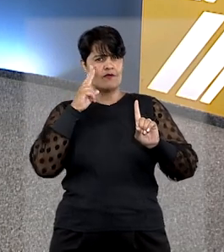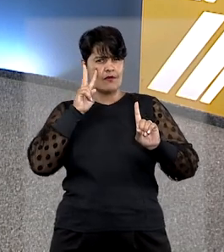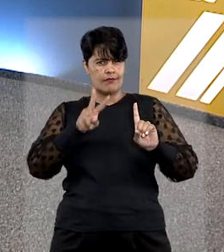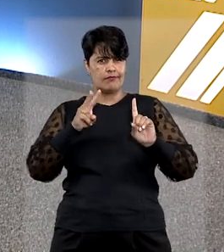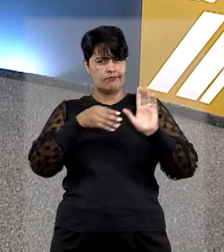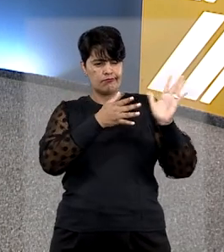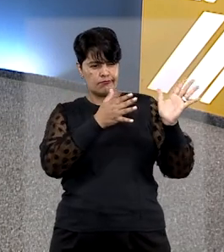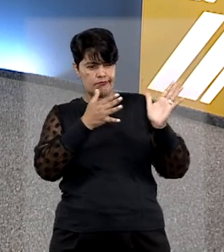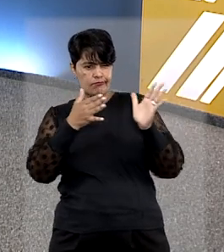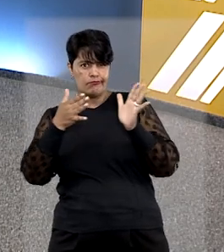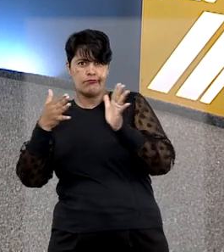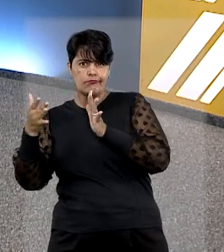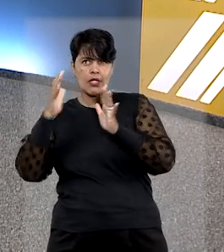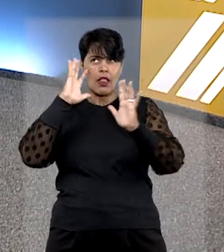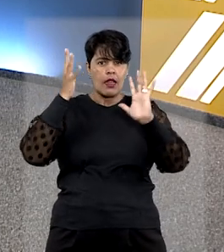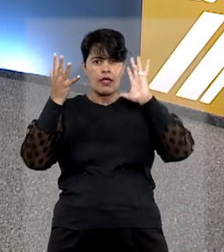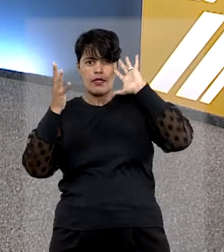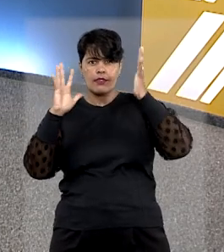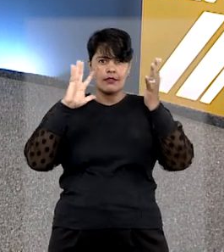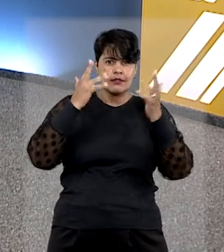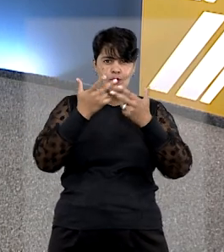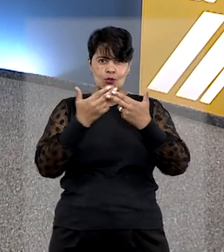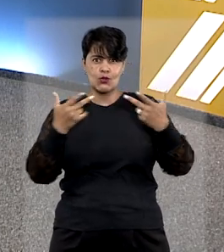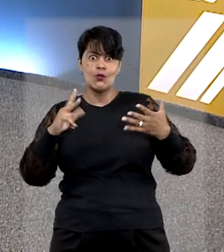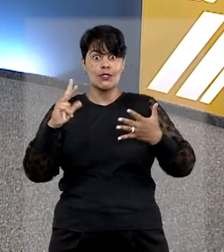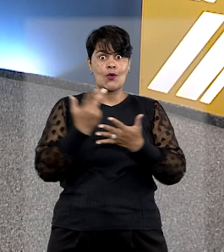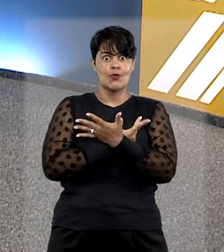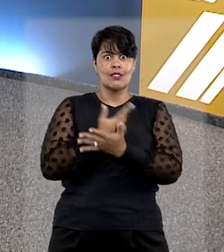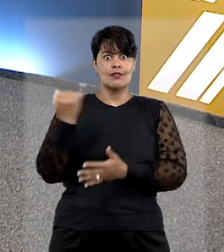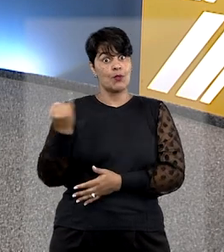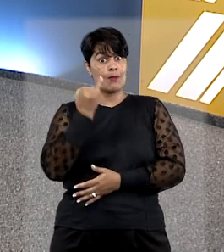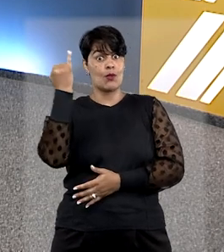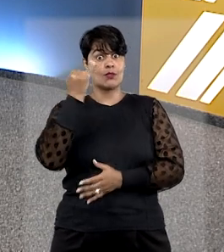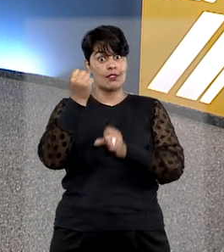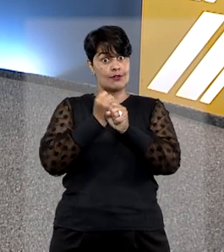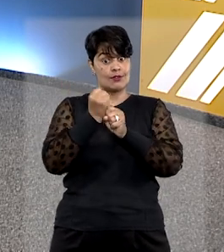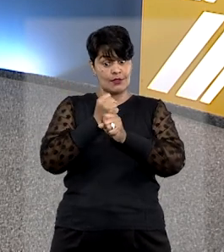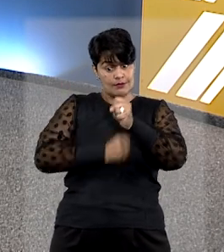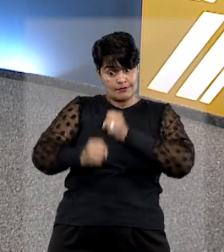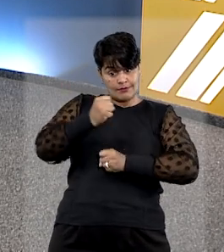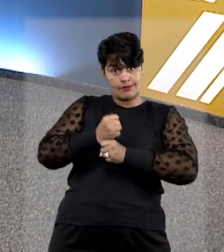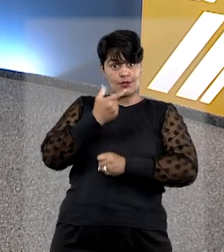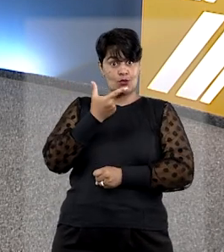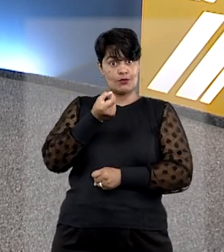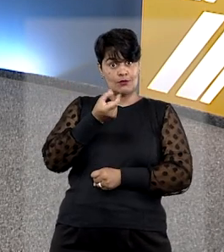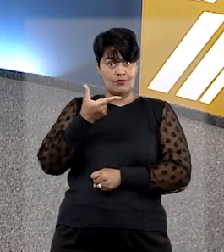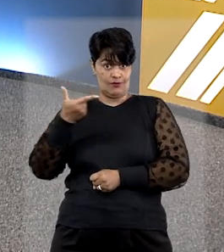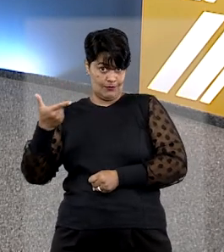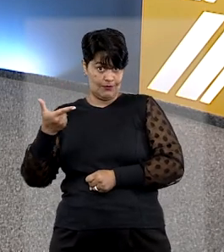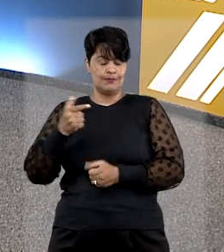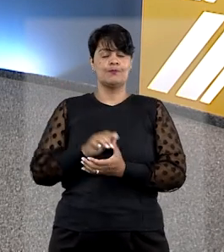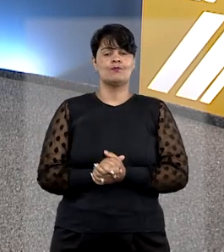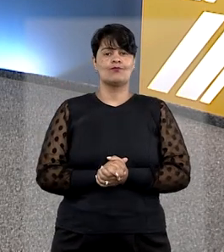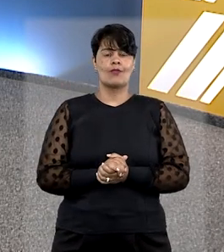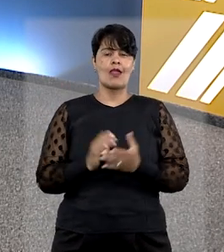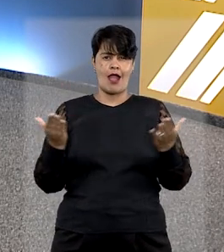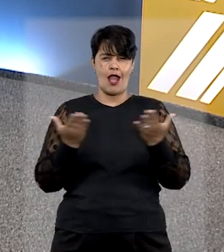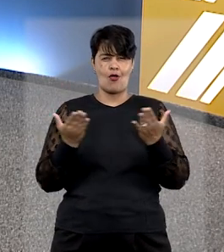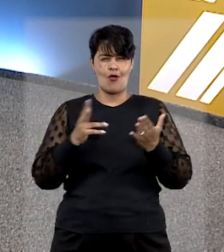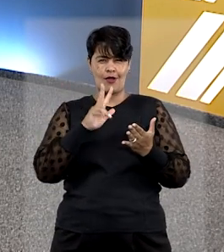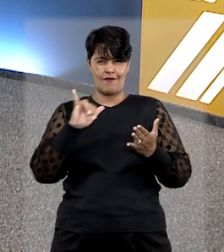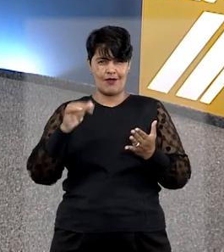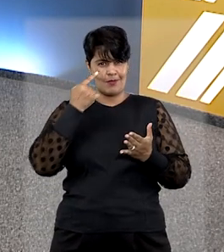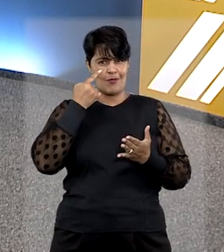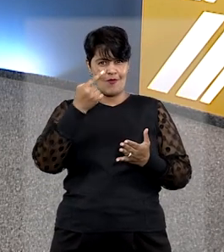exibindo decisões do Superior Tribunal de Justiça que foram destaque ao longo de 2022. Nesta edição de